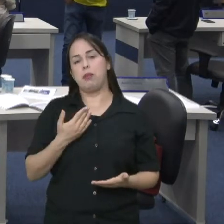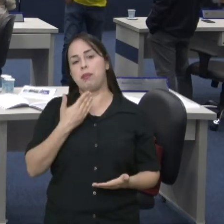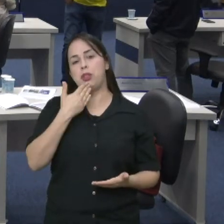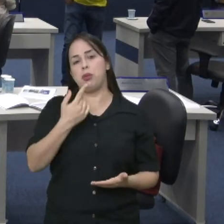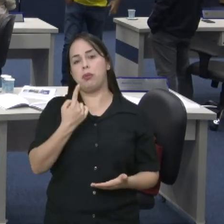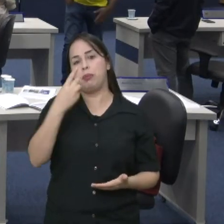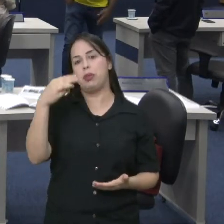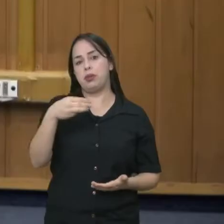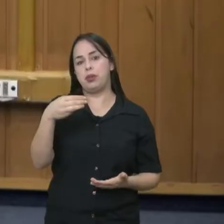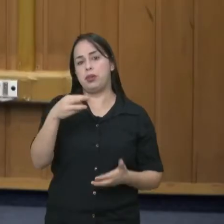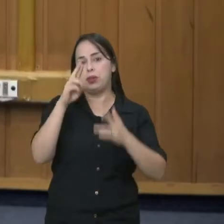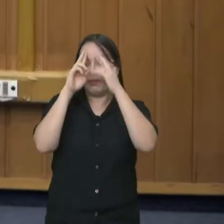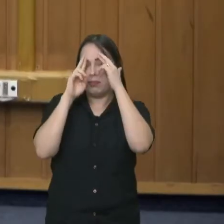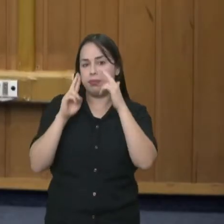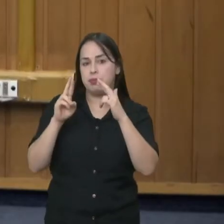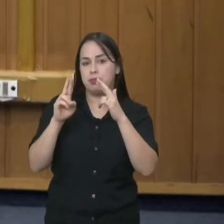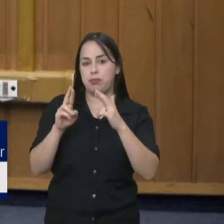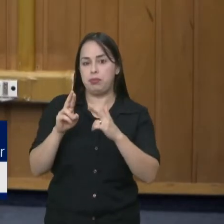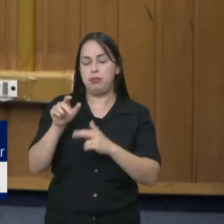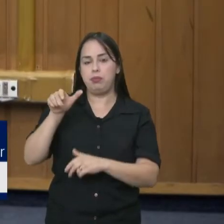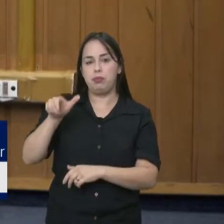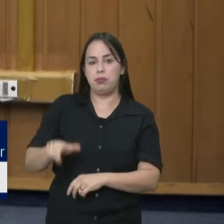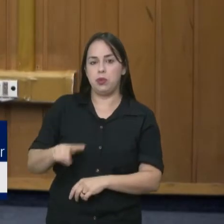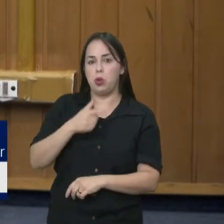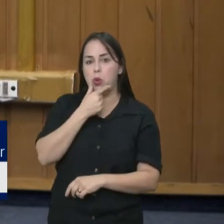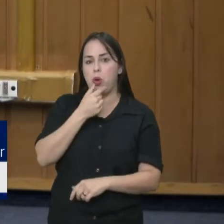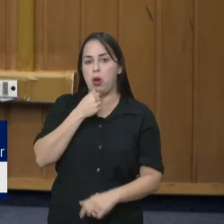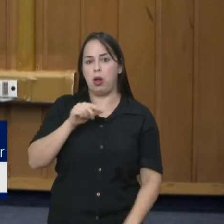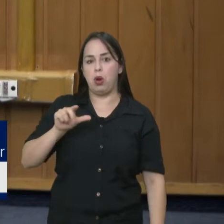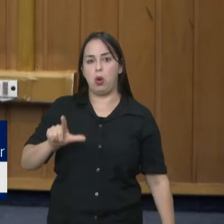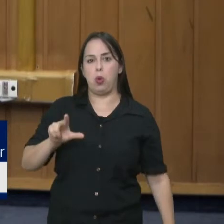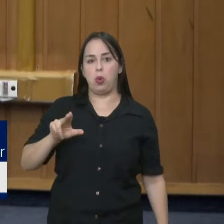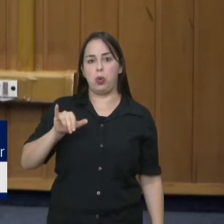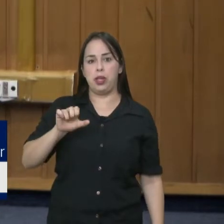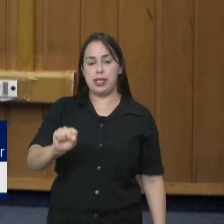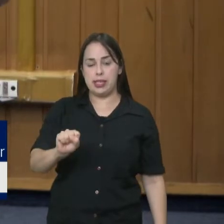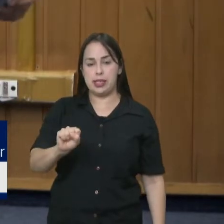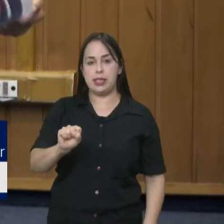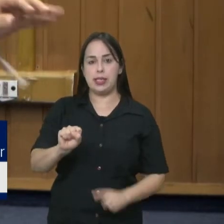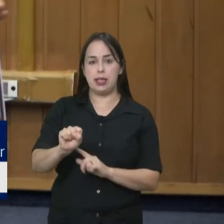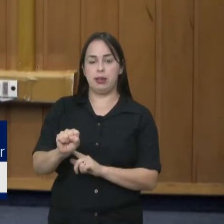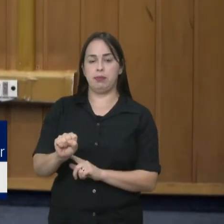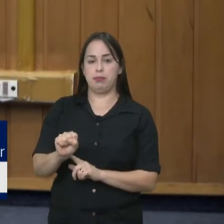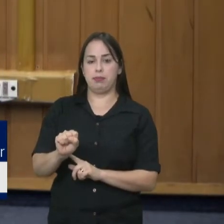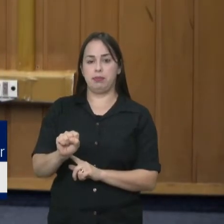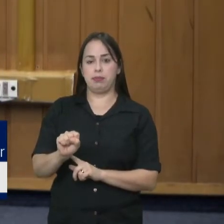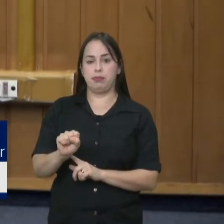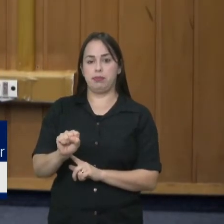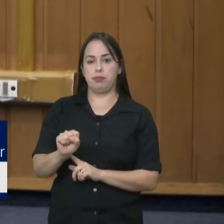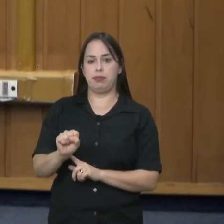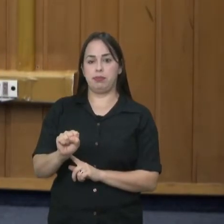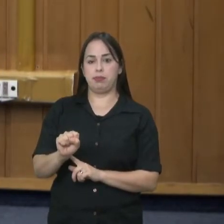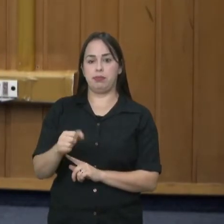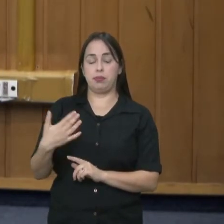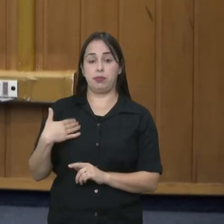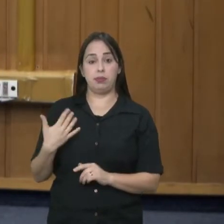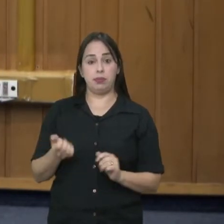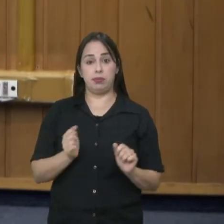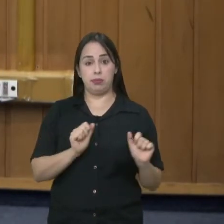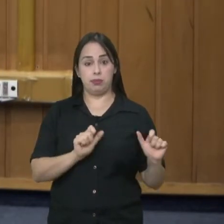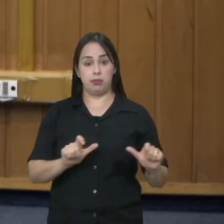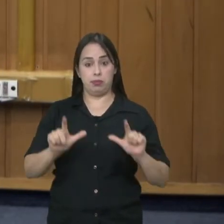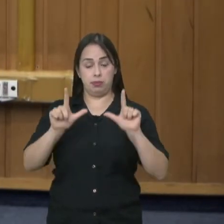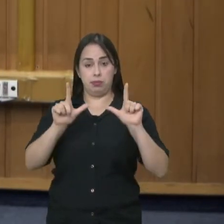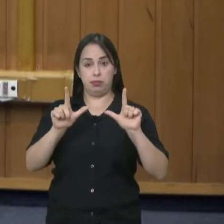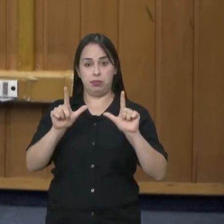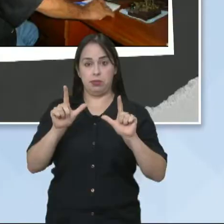de silêncio para Luiz Gustavo Peninha. Fiz aqui uma mostra de fotos.